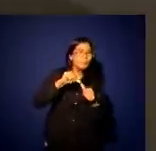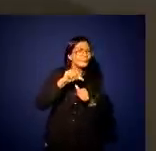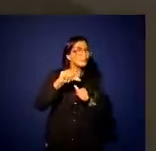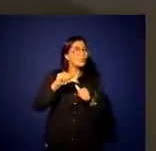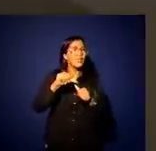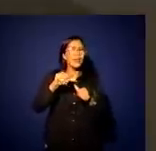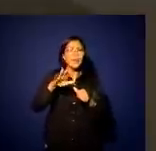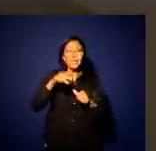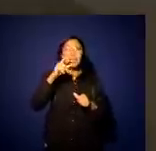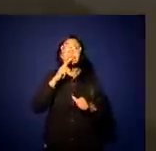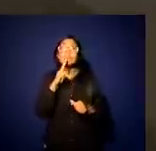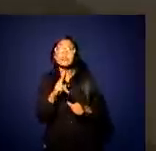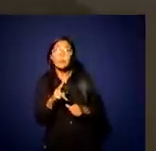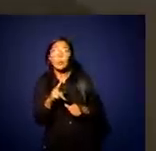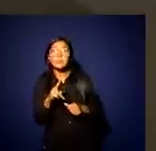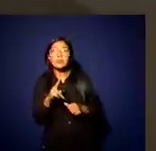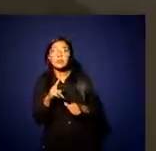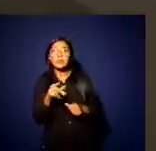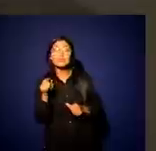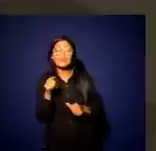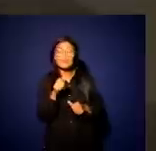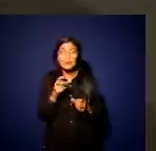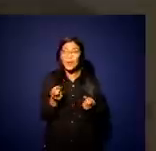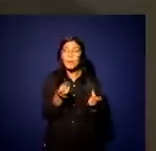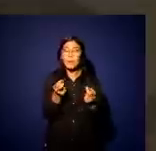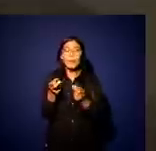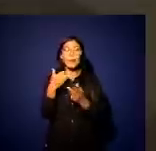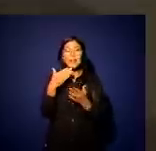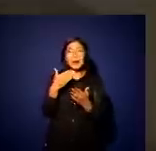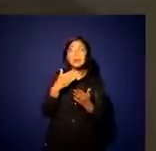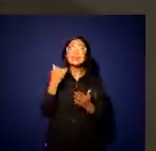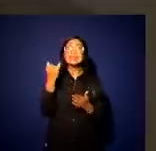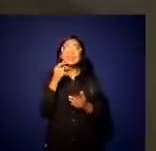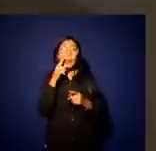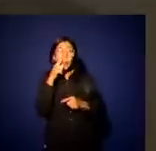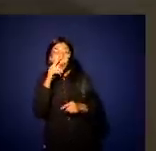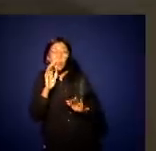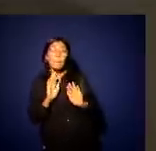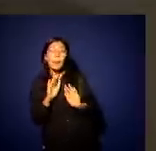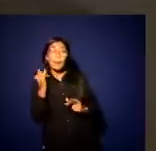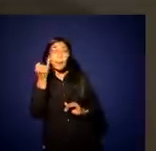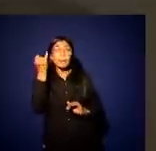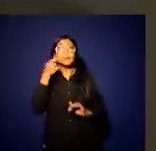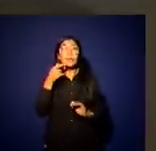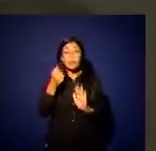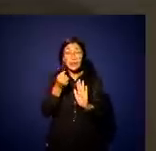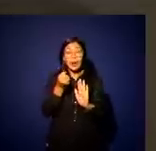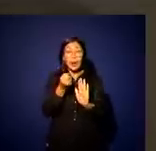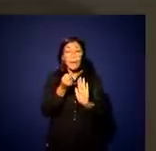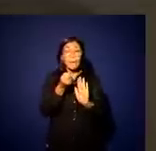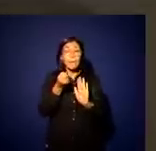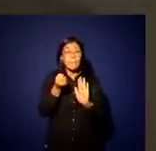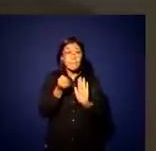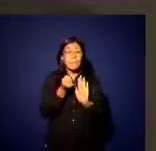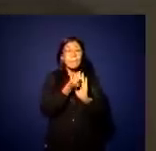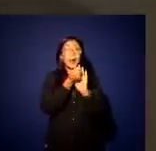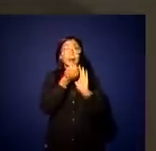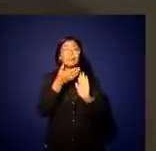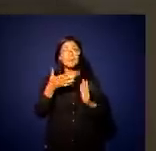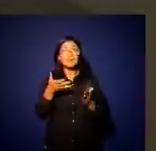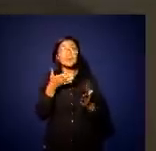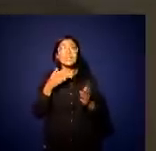o histórico de decisões transitadas em julgado Esse é um risco muito grande muito importante talvez tenha Impacto nas empresas no que tem